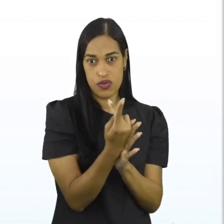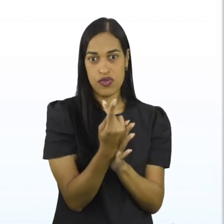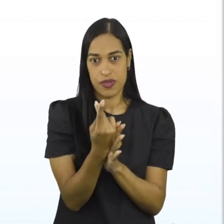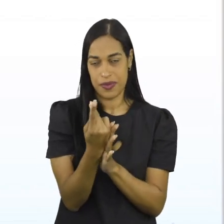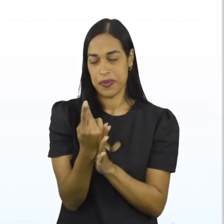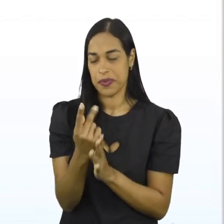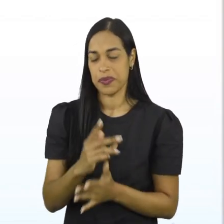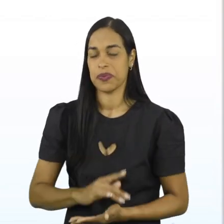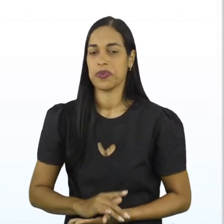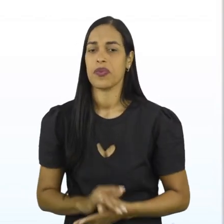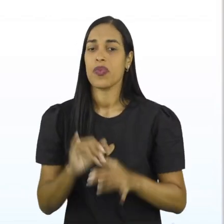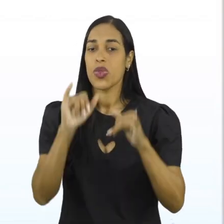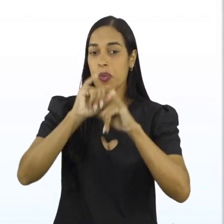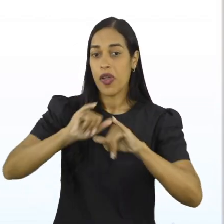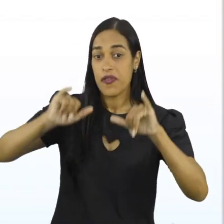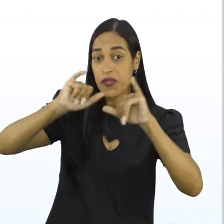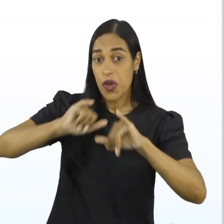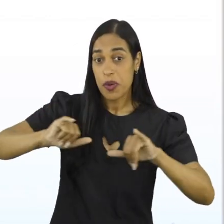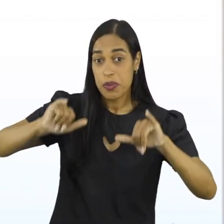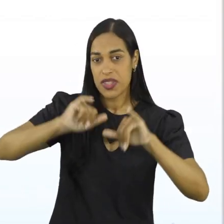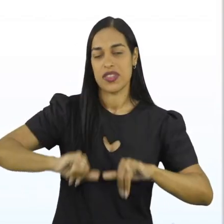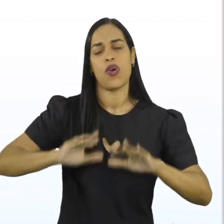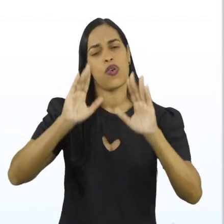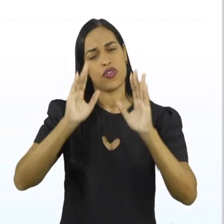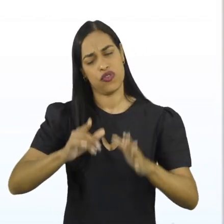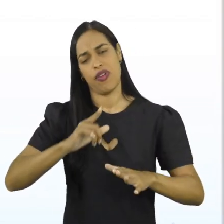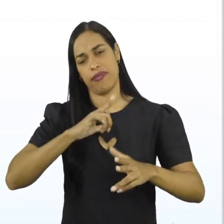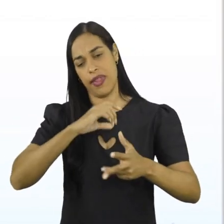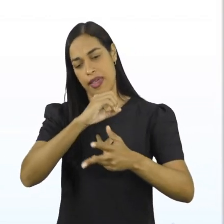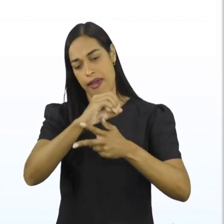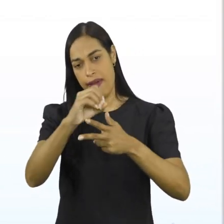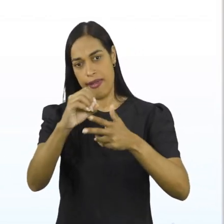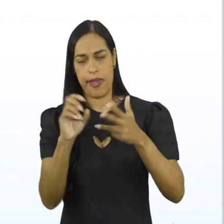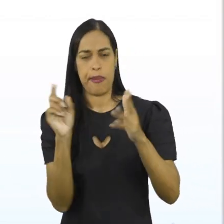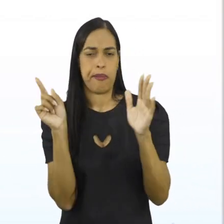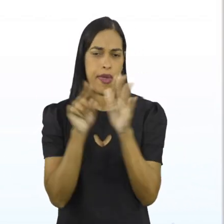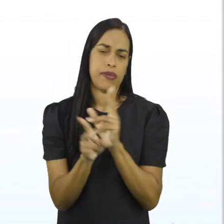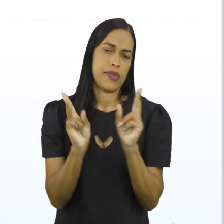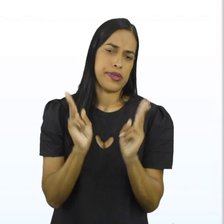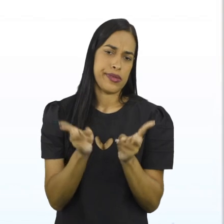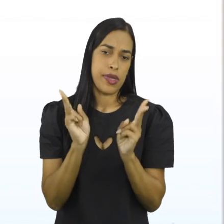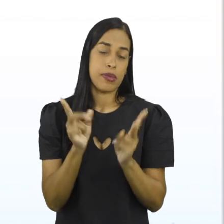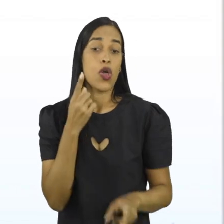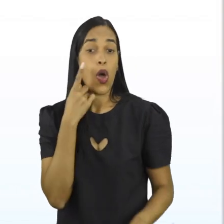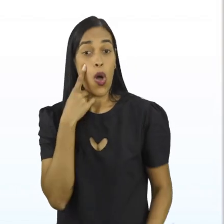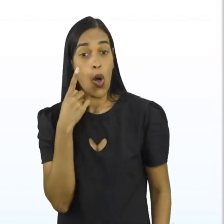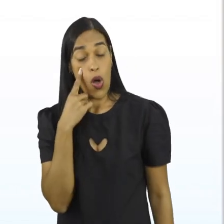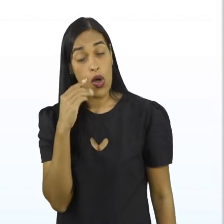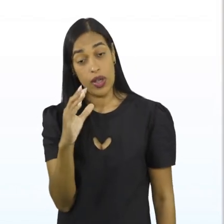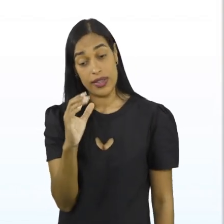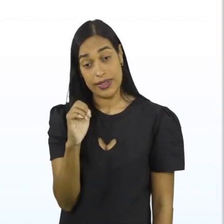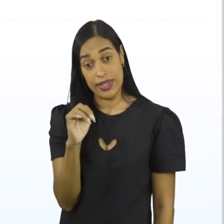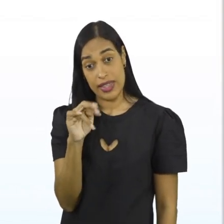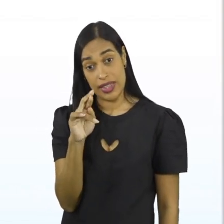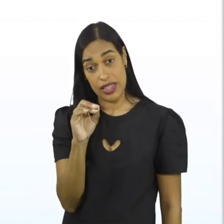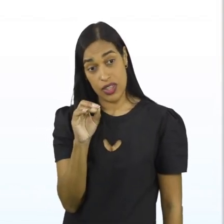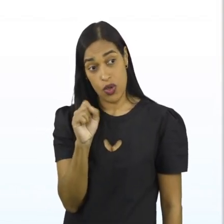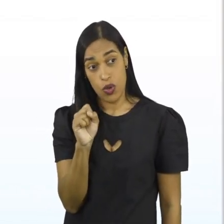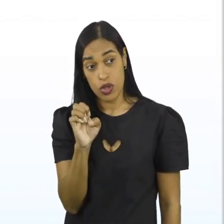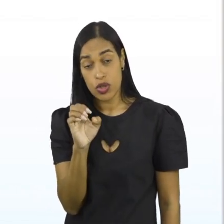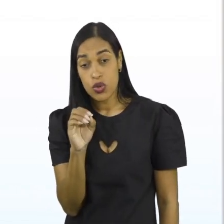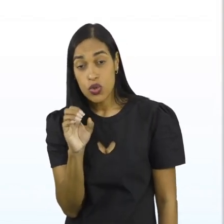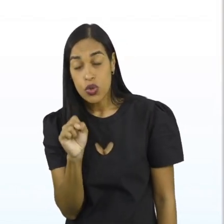Agora, uma informação que até já apareceu mais de uma vez no Enem, lembre que os centríolos, ó, eles também vão